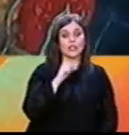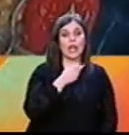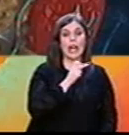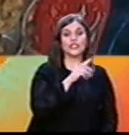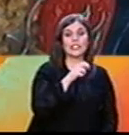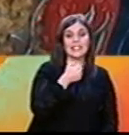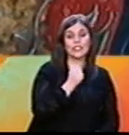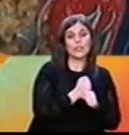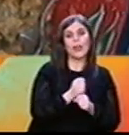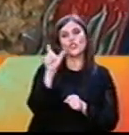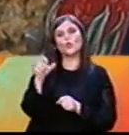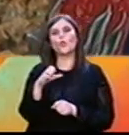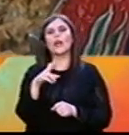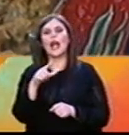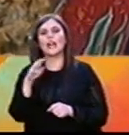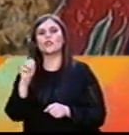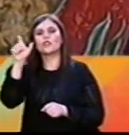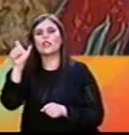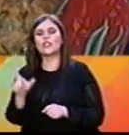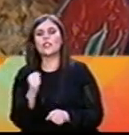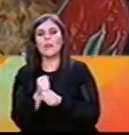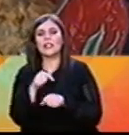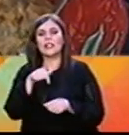Carlos, quantos anos tens aqui na RTP?